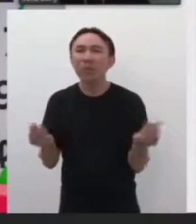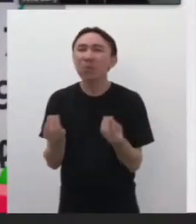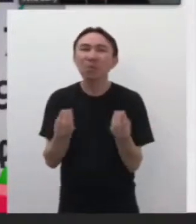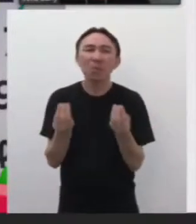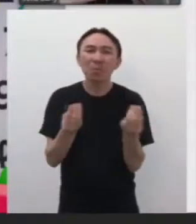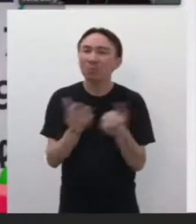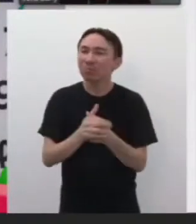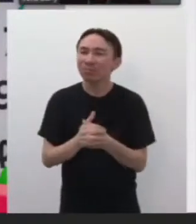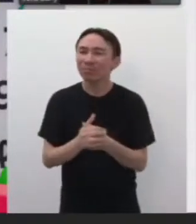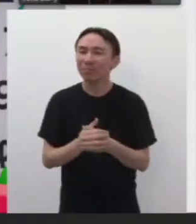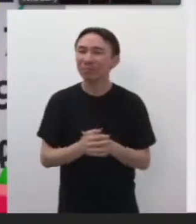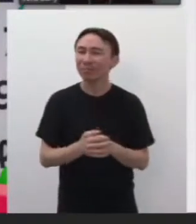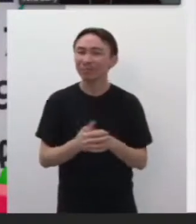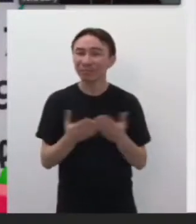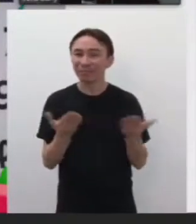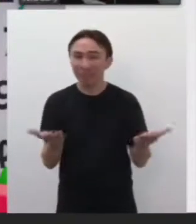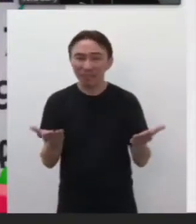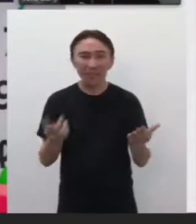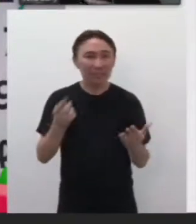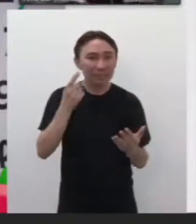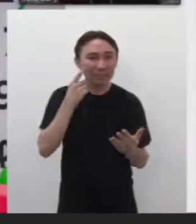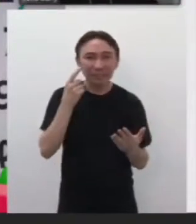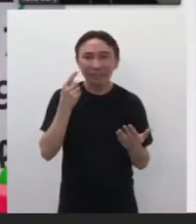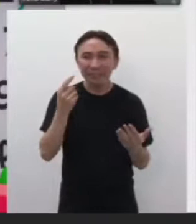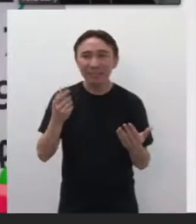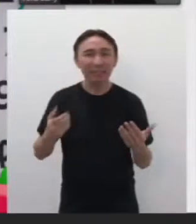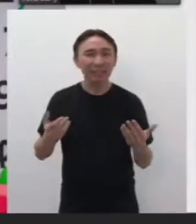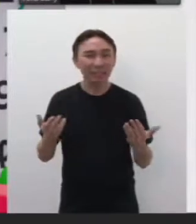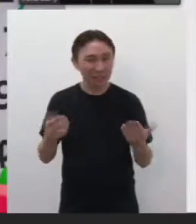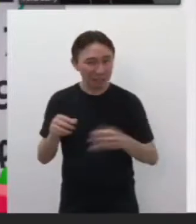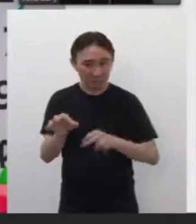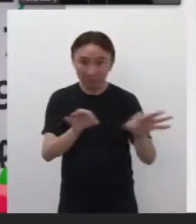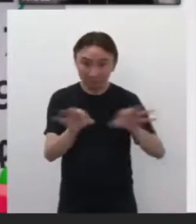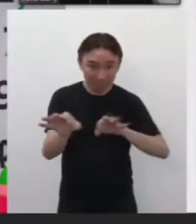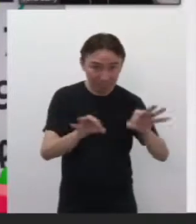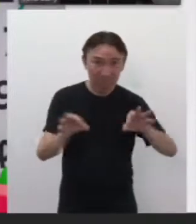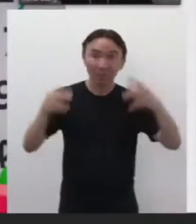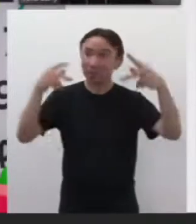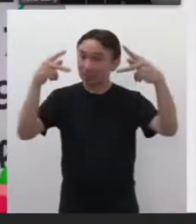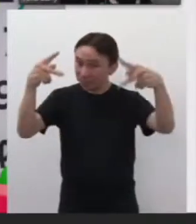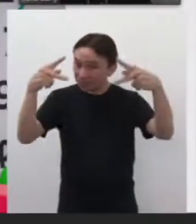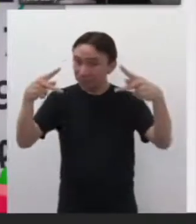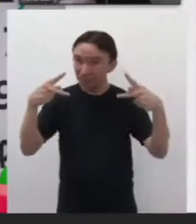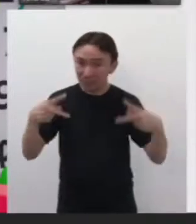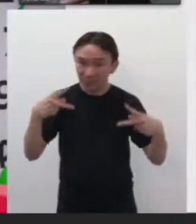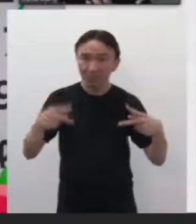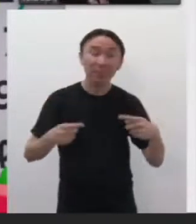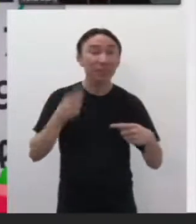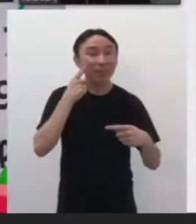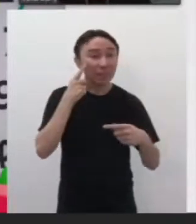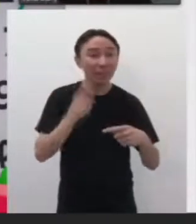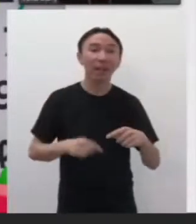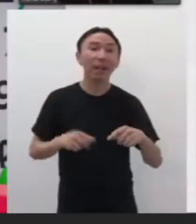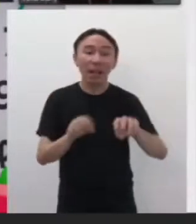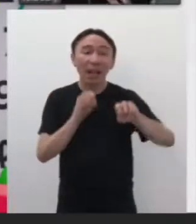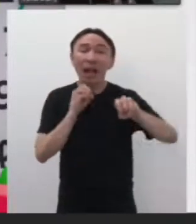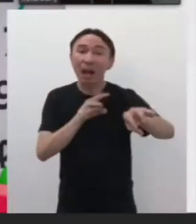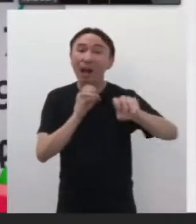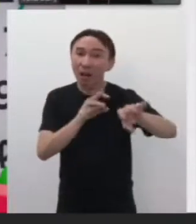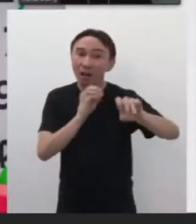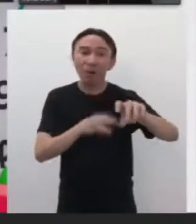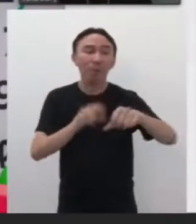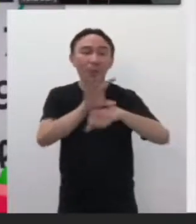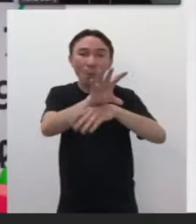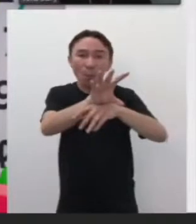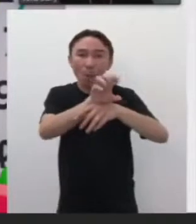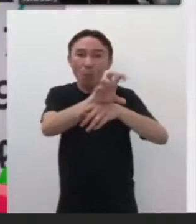ele estava dando aula, né? Então, ele montou essa plataforma, começou a gravar essas aulas, e assim que nasceu o Descomplica, há 9 anos